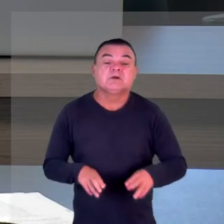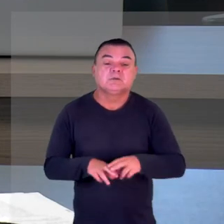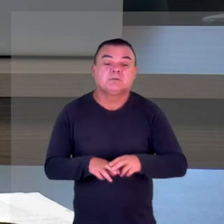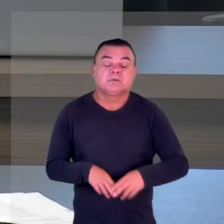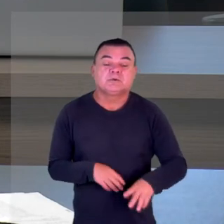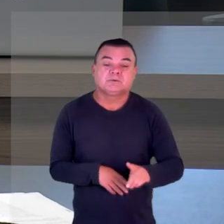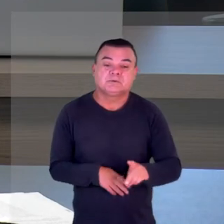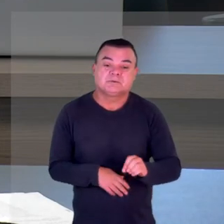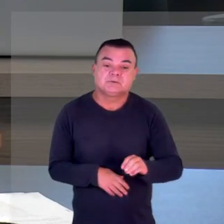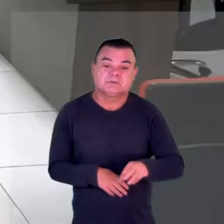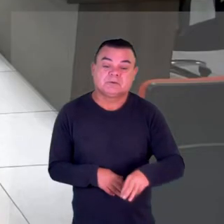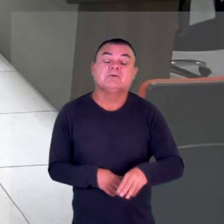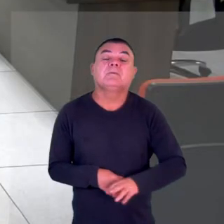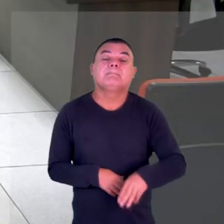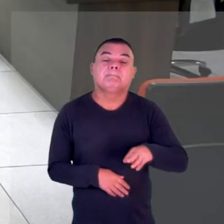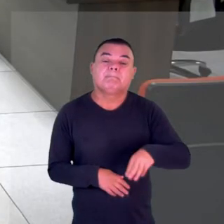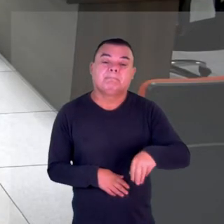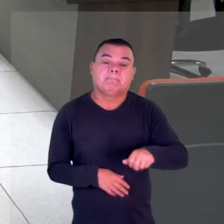evento